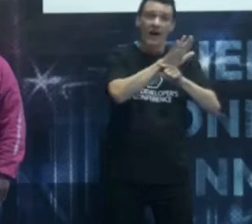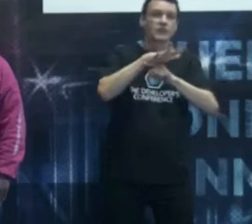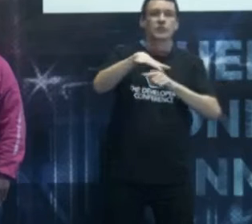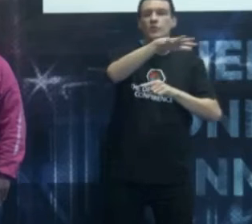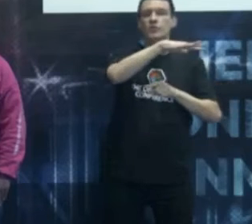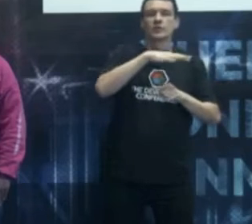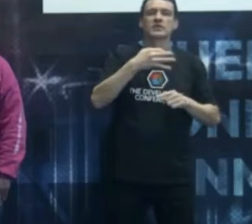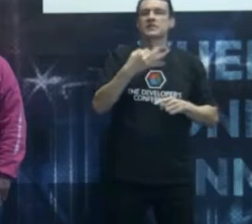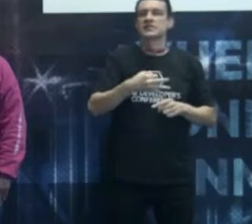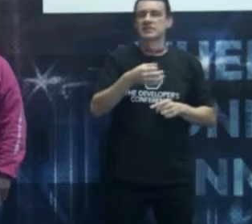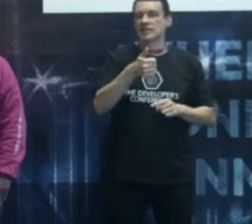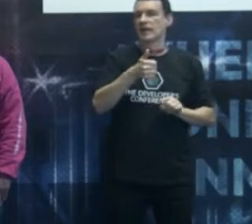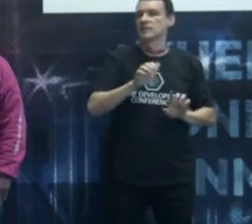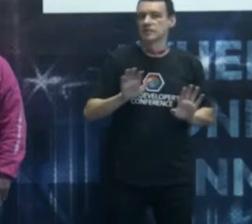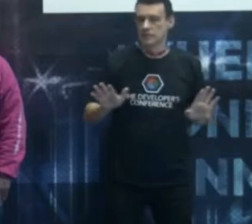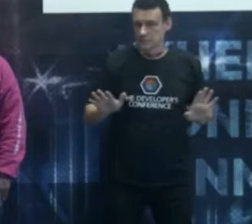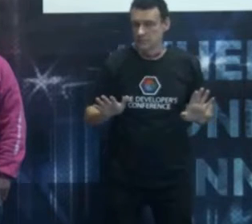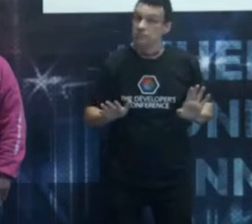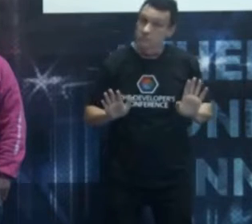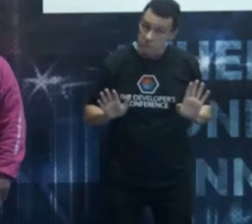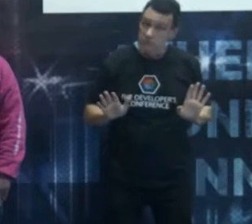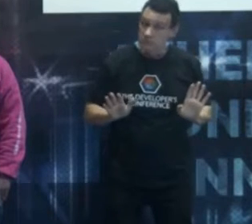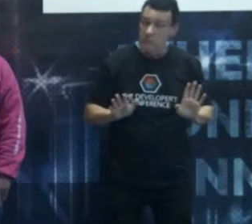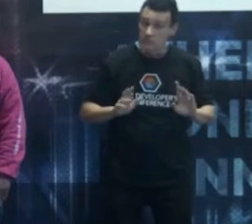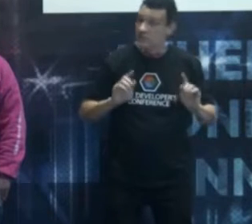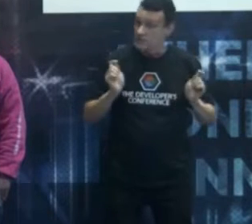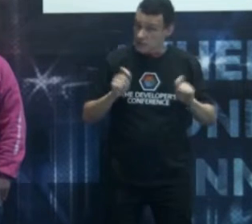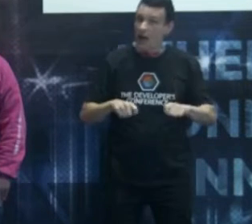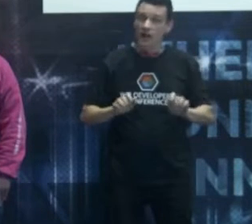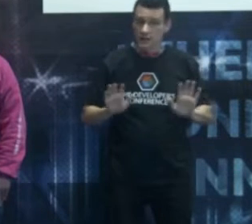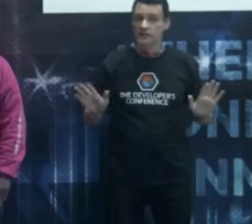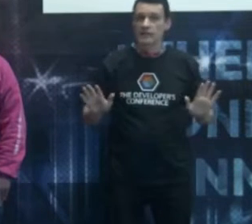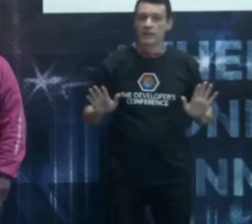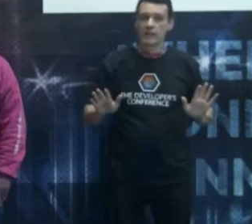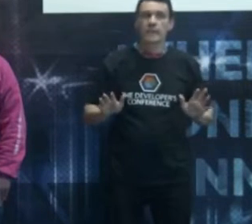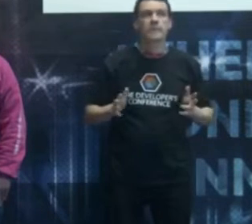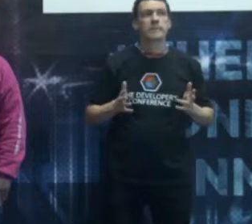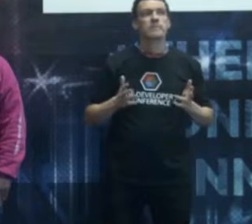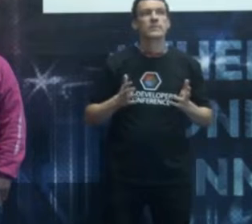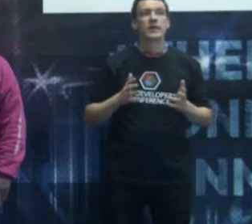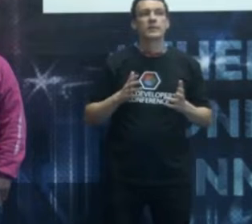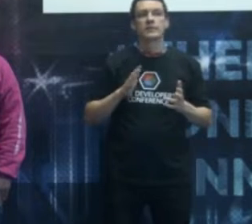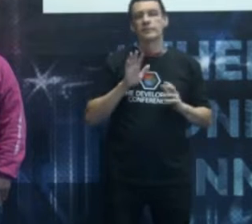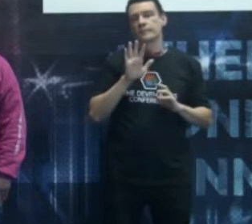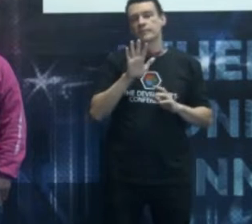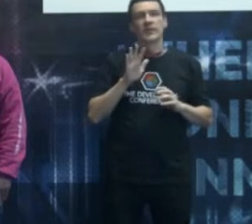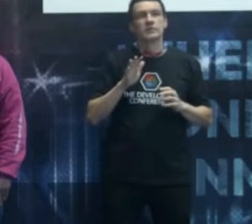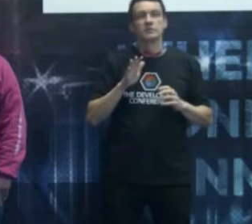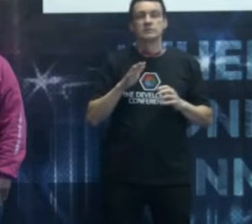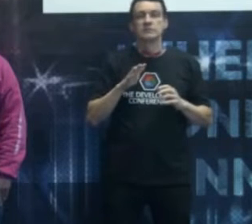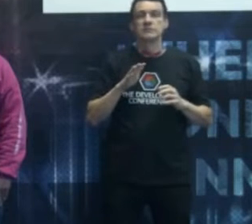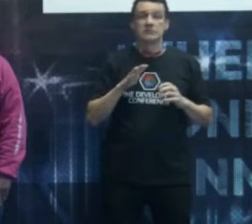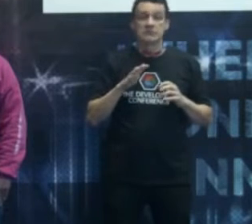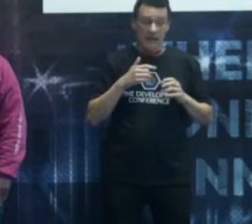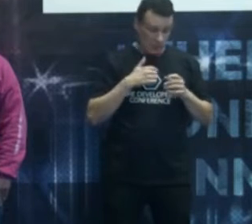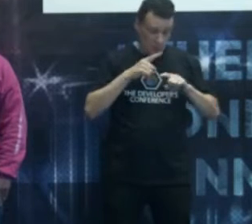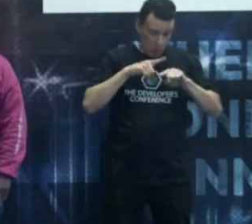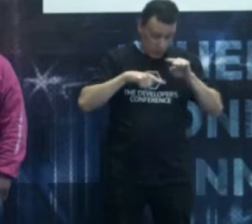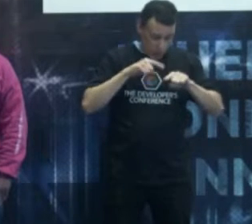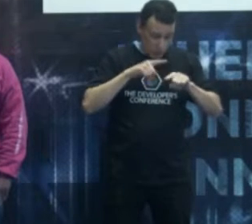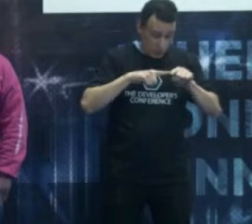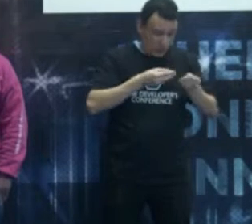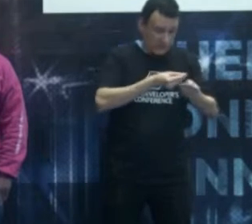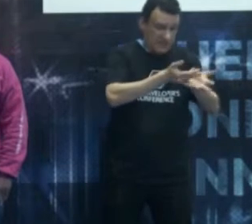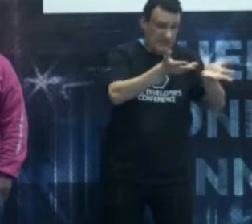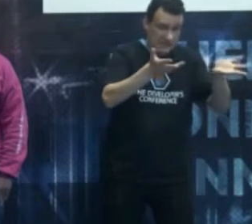variações, complexidades, etc., de que eu preciso de pessoas diversas compondo o meu time para